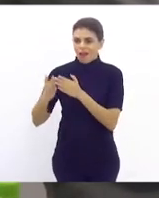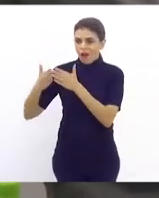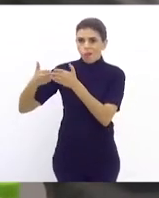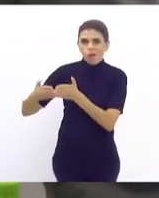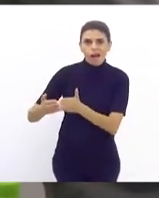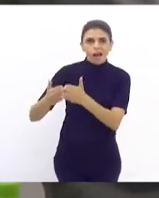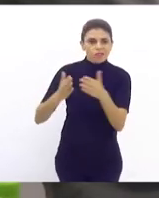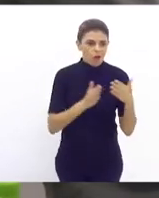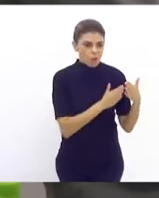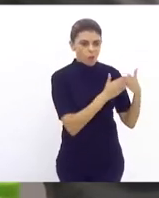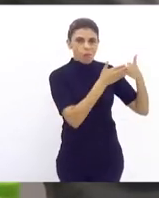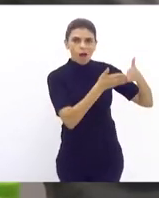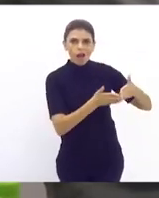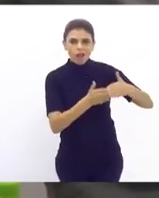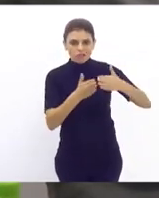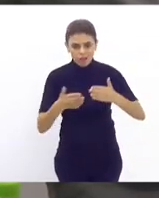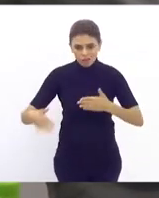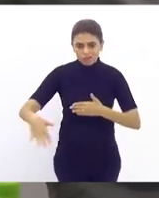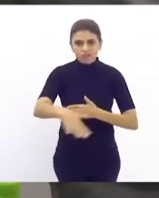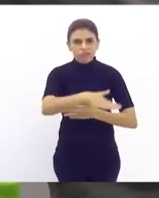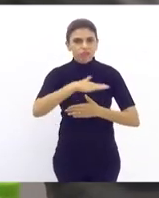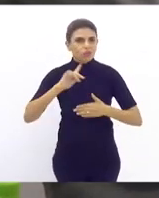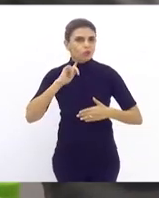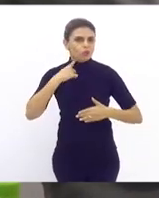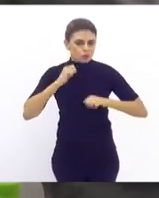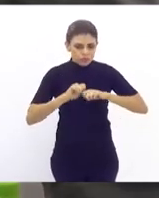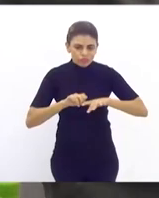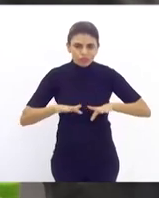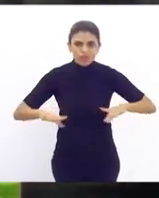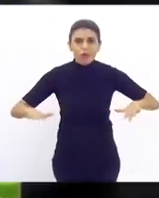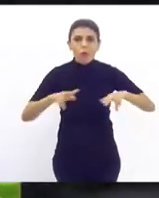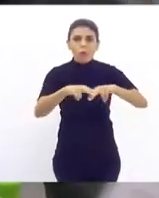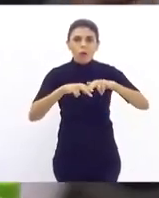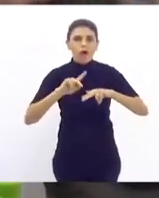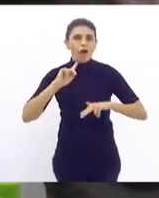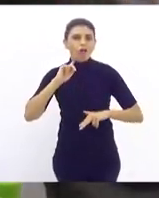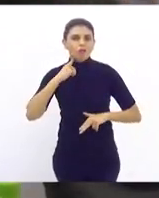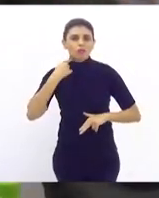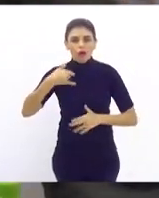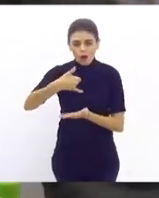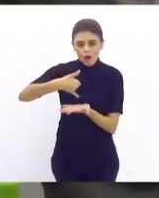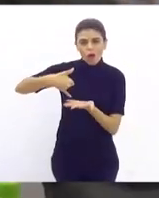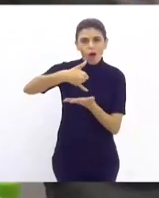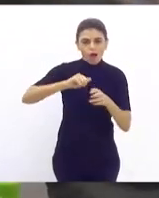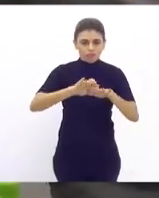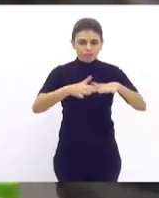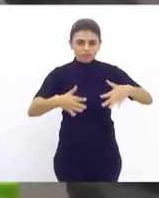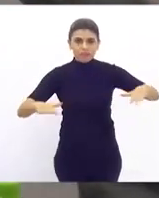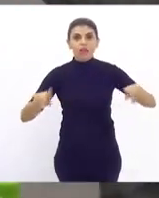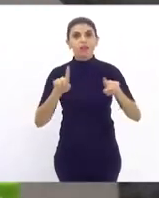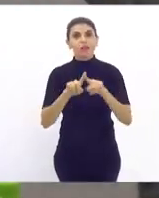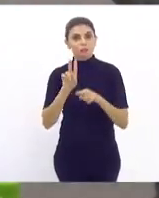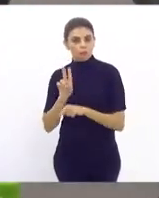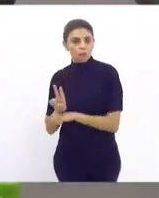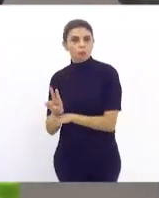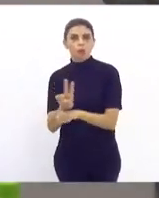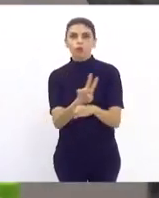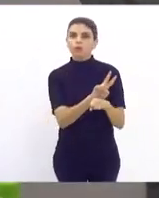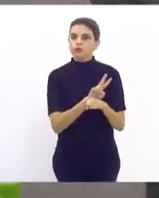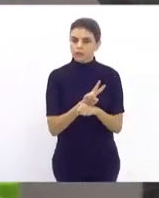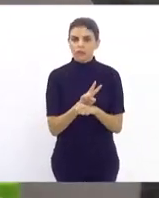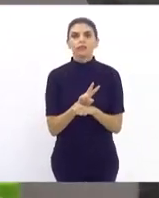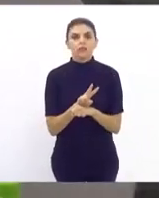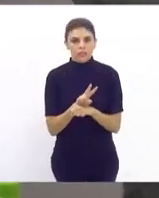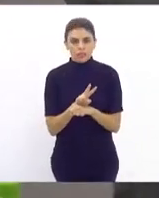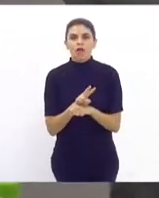que, enfim, é assim que funciona a economia do mar hoje no nosso Estado. Além da proteção ao meio ambiente, proibindo de uma vez